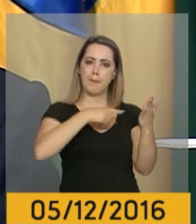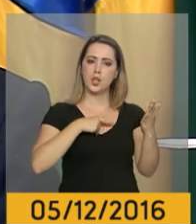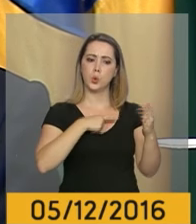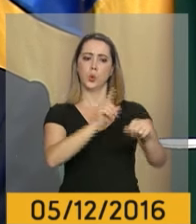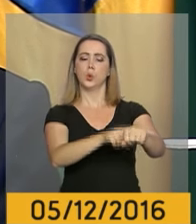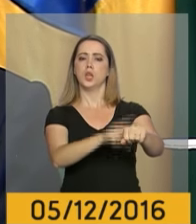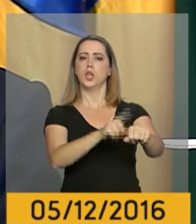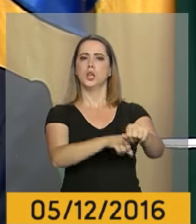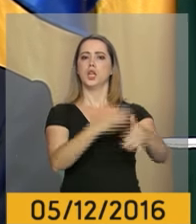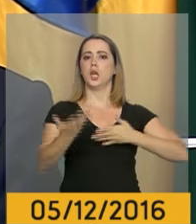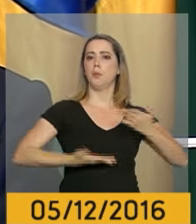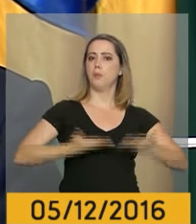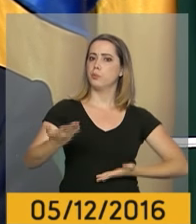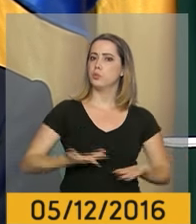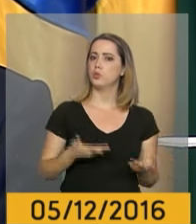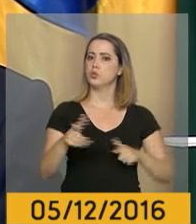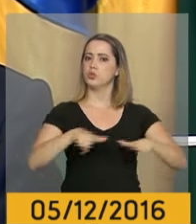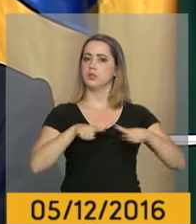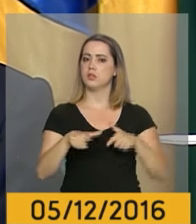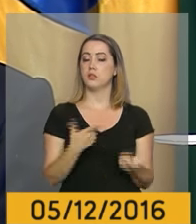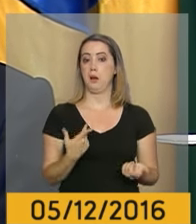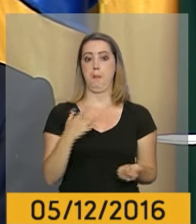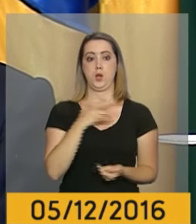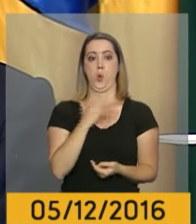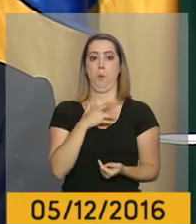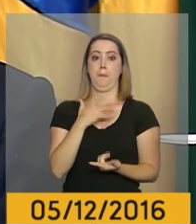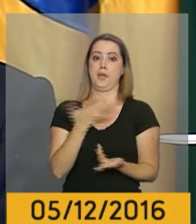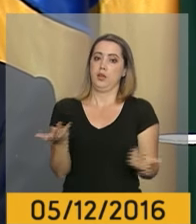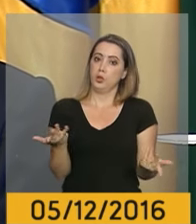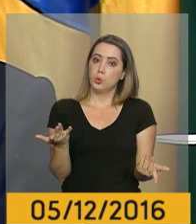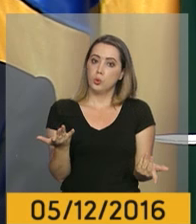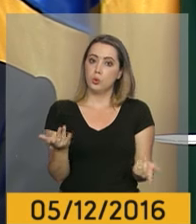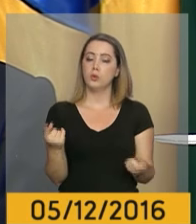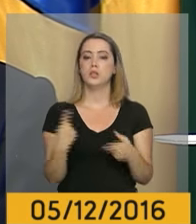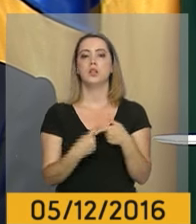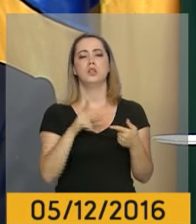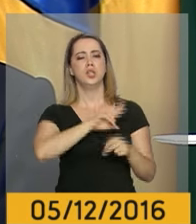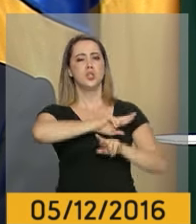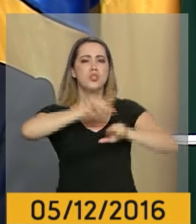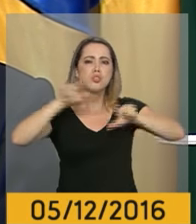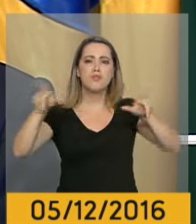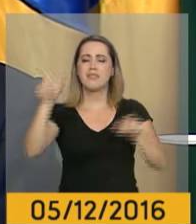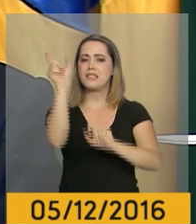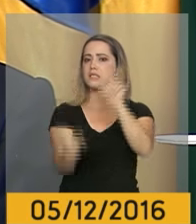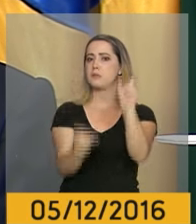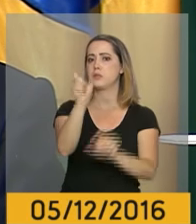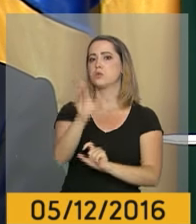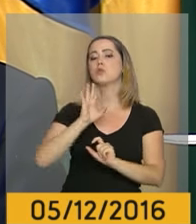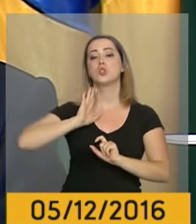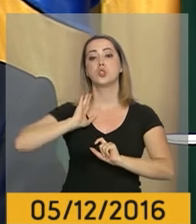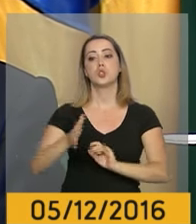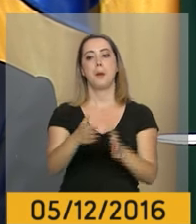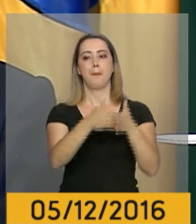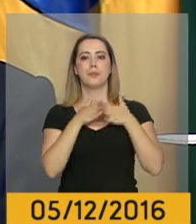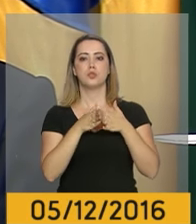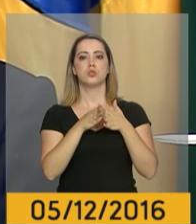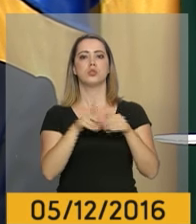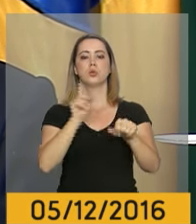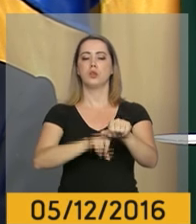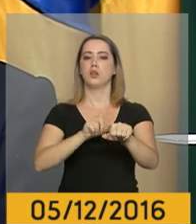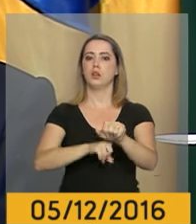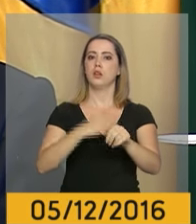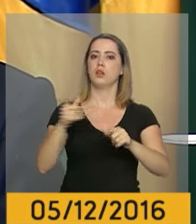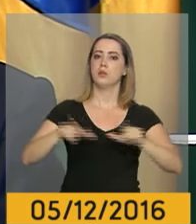daquilo que venha em relação à previdência. E muitos, informação que eu tenho também, embora tenham pedido a certidão do tempo de